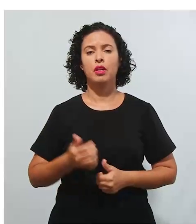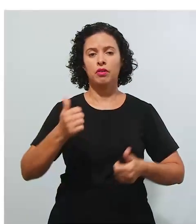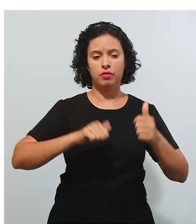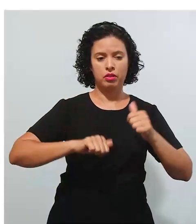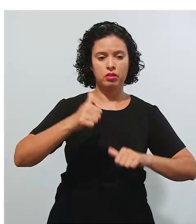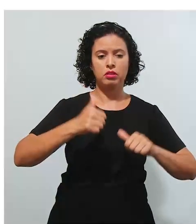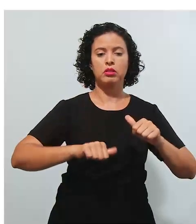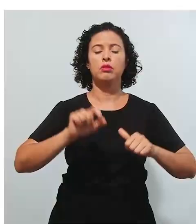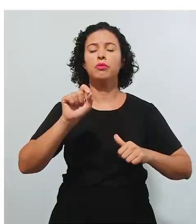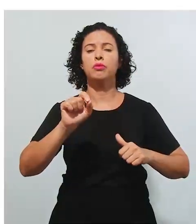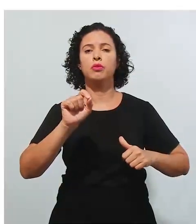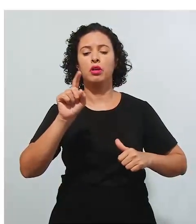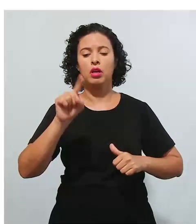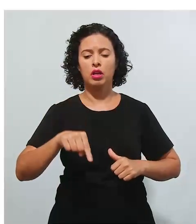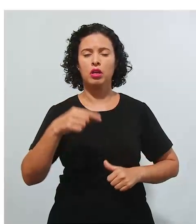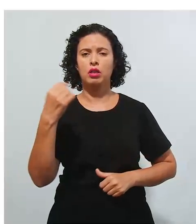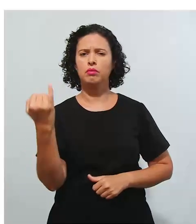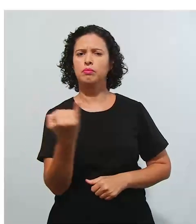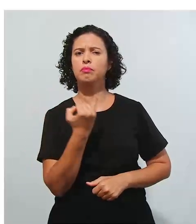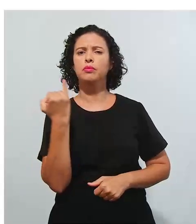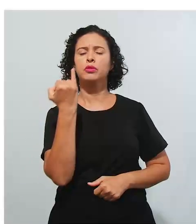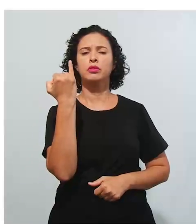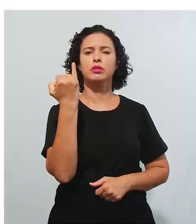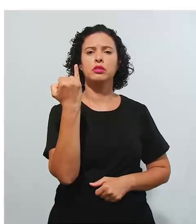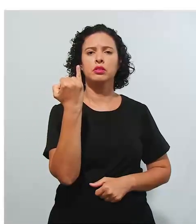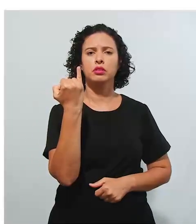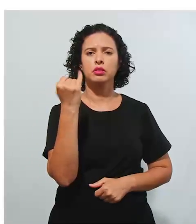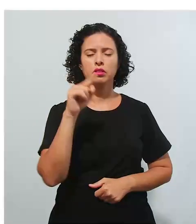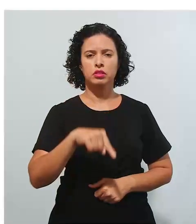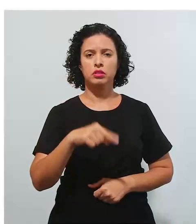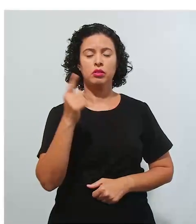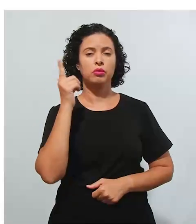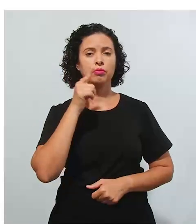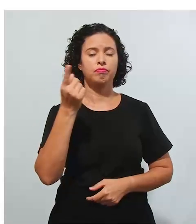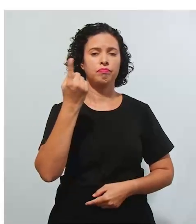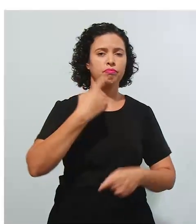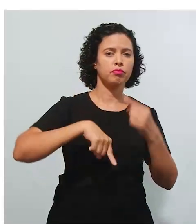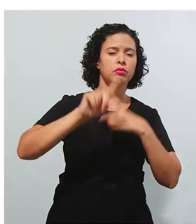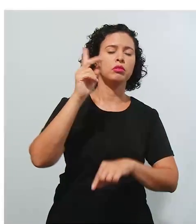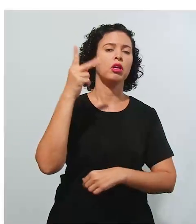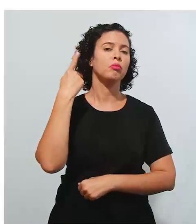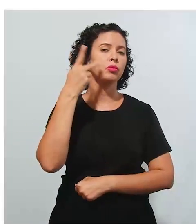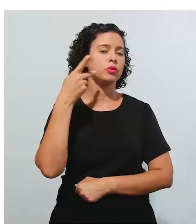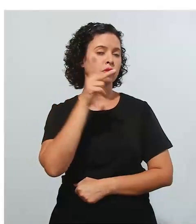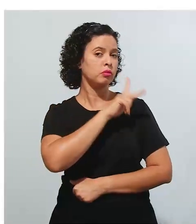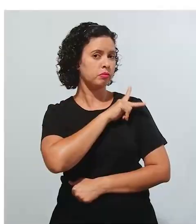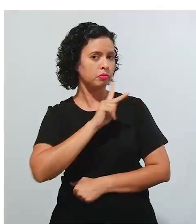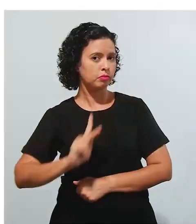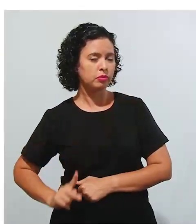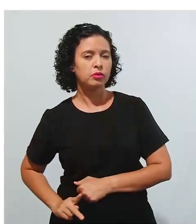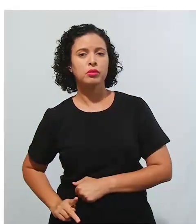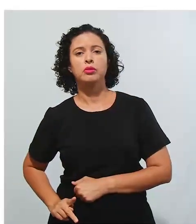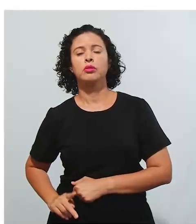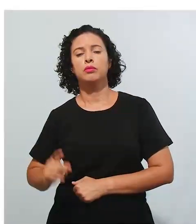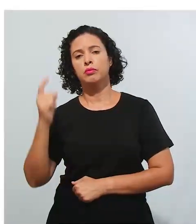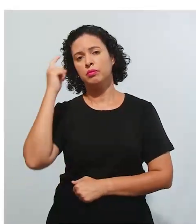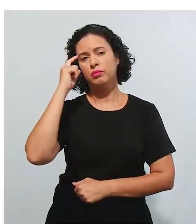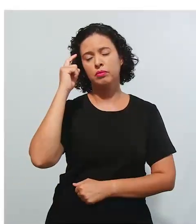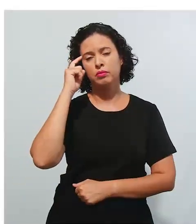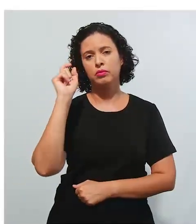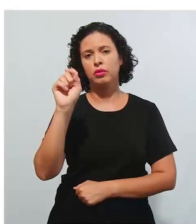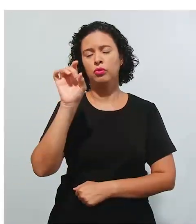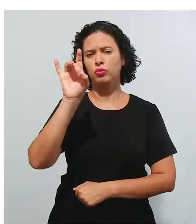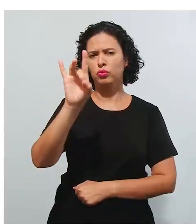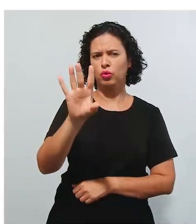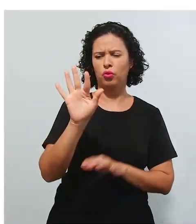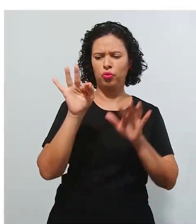ser considerada um elemento fundamental para o sucesso das políticas públicas e não deve ser realizada